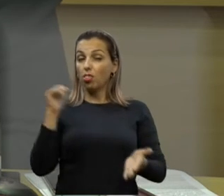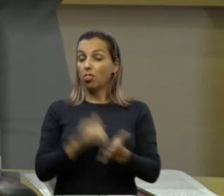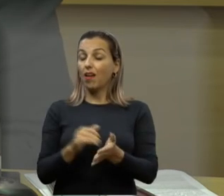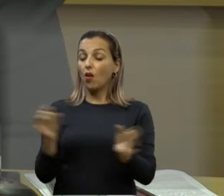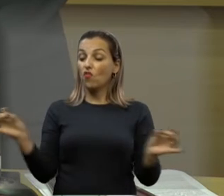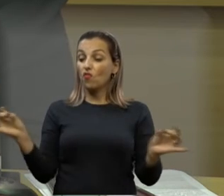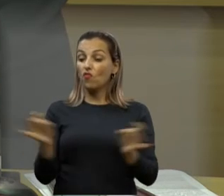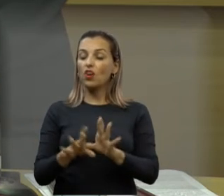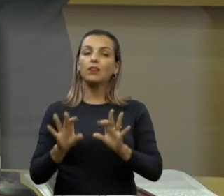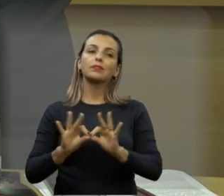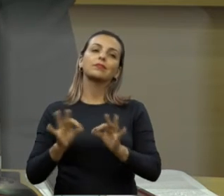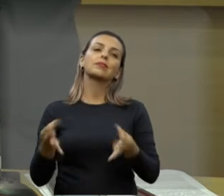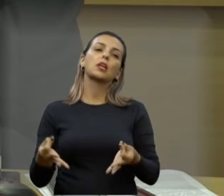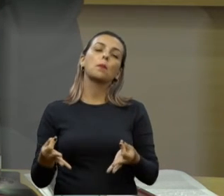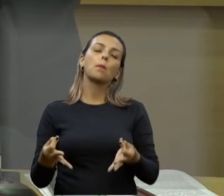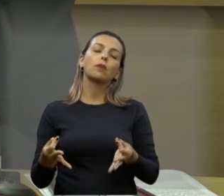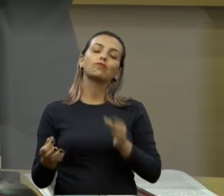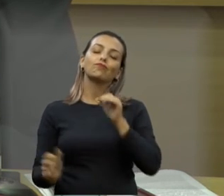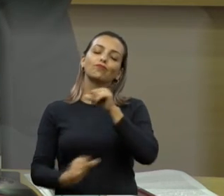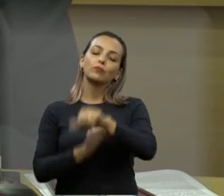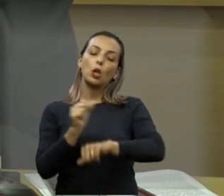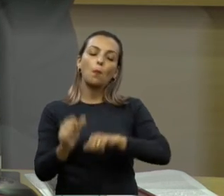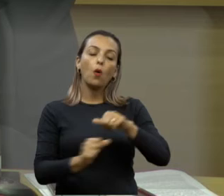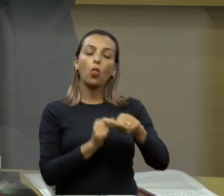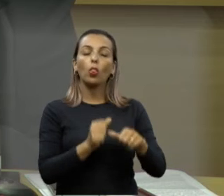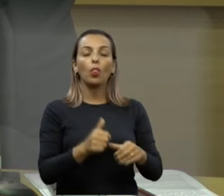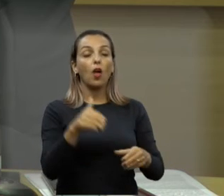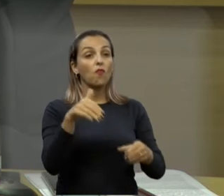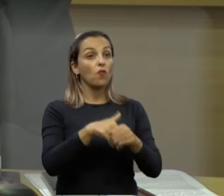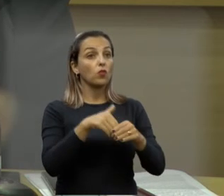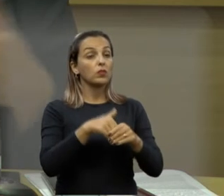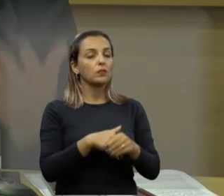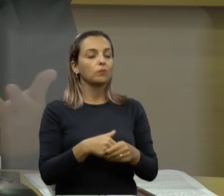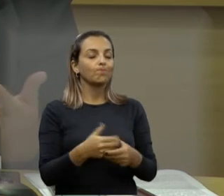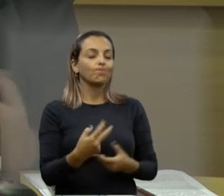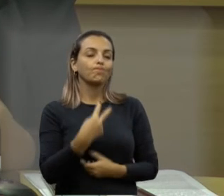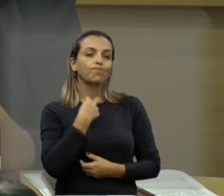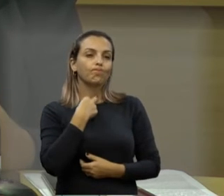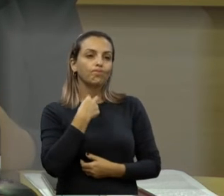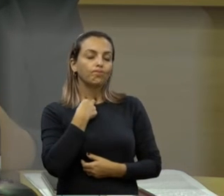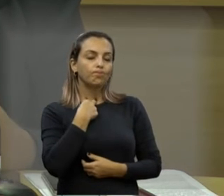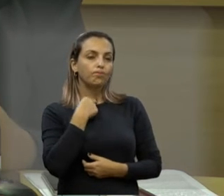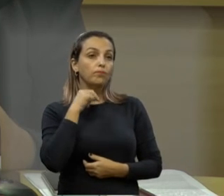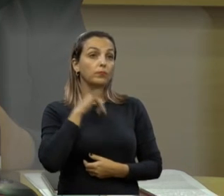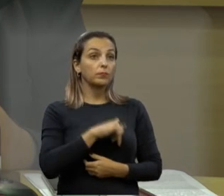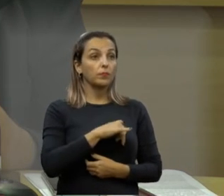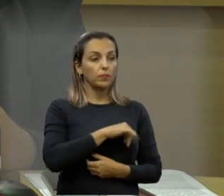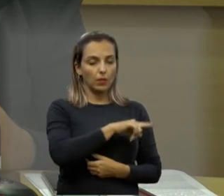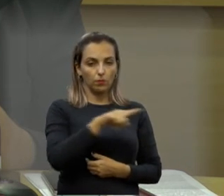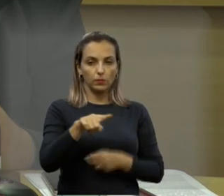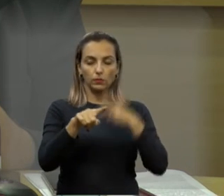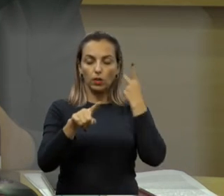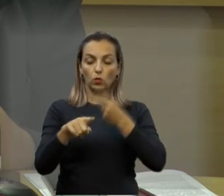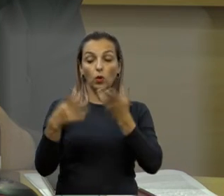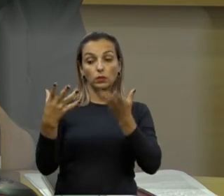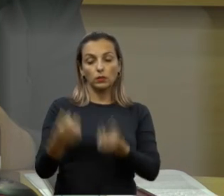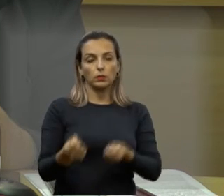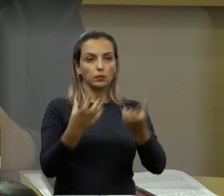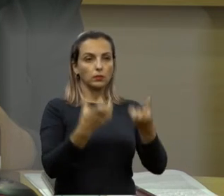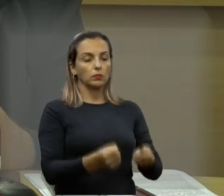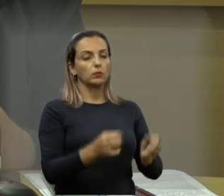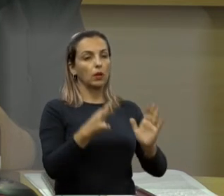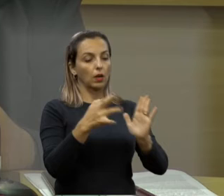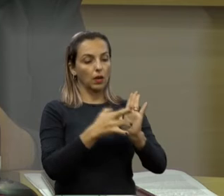final se embora não posso mudar o curso da votação Infelizmente nem se tiver aprovação dos países que